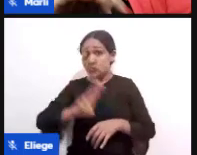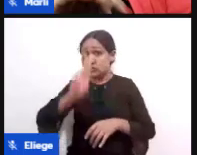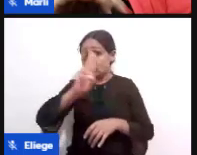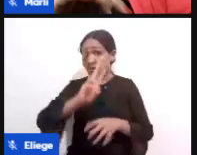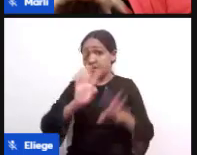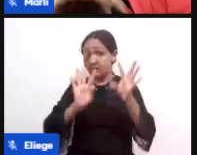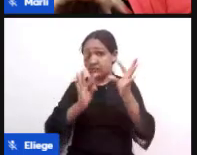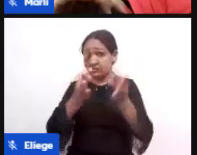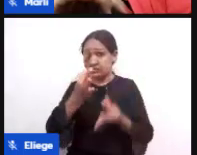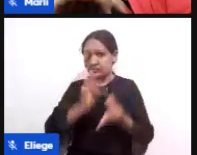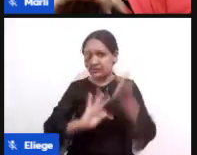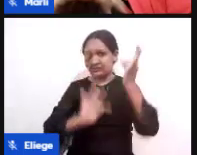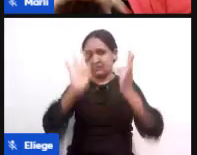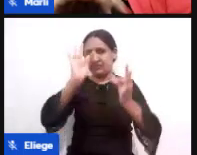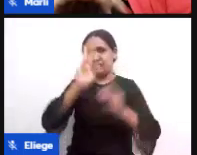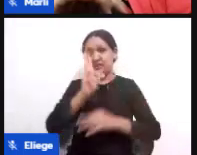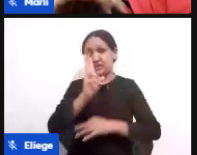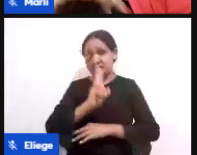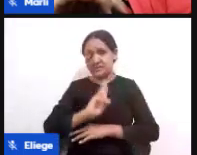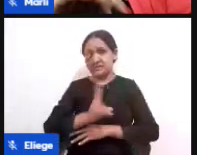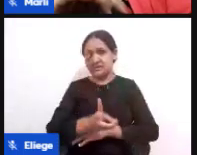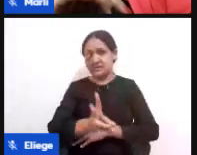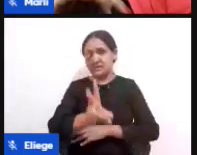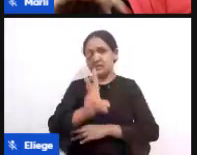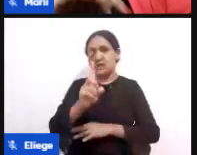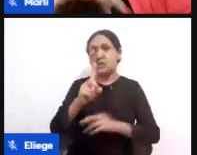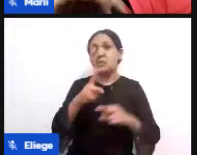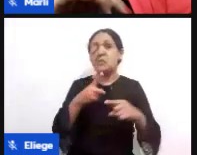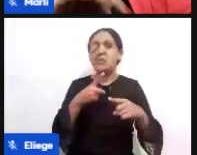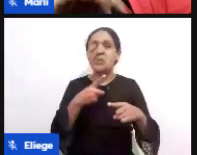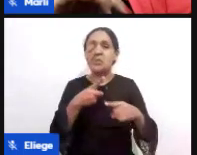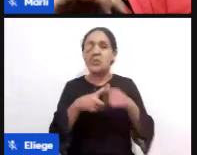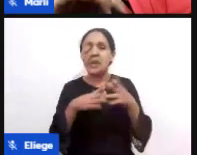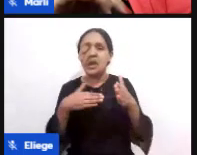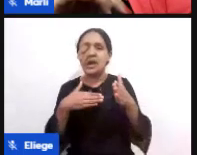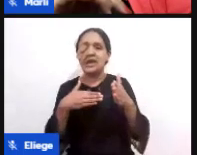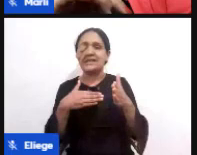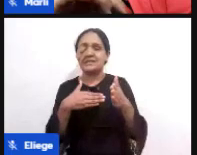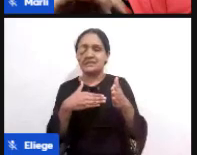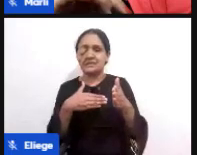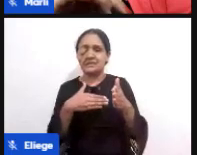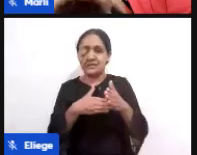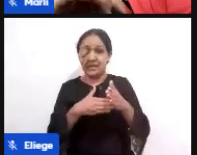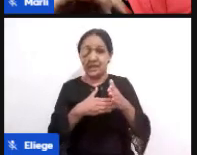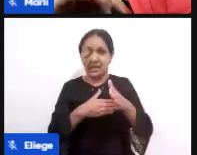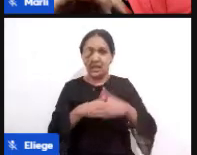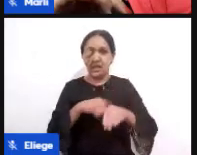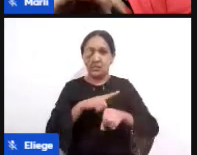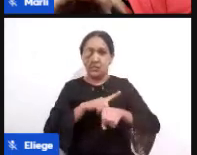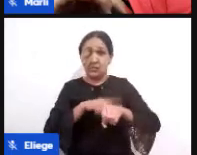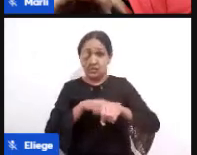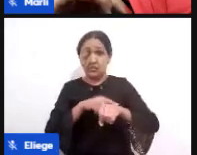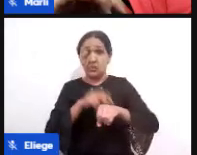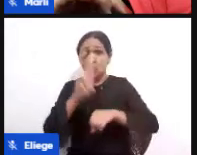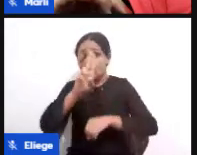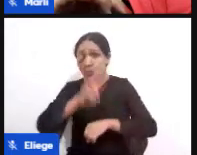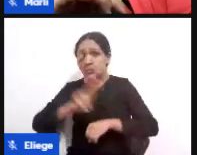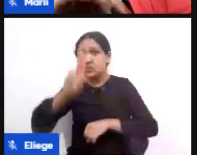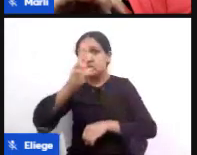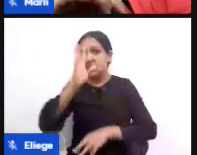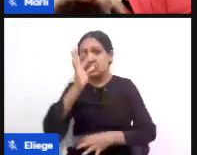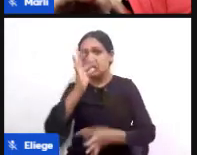até o momento eles estavam vivenciando esse momento da tecnologia, desenvolvendo isso,